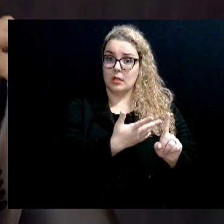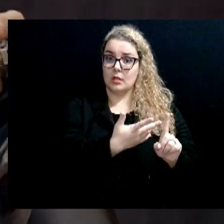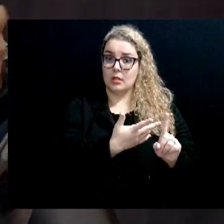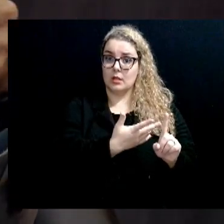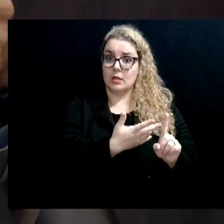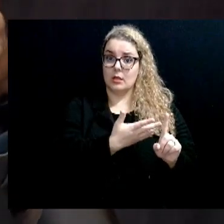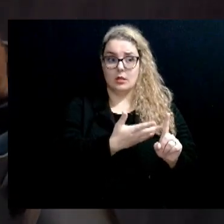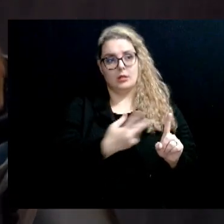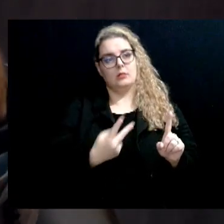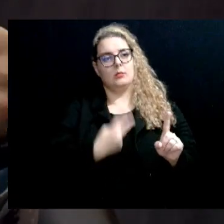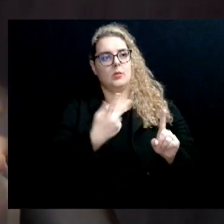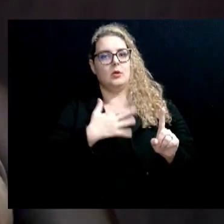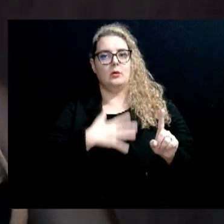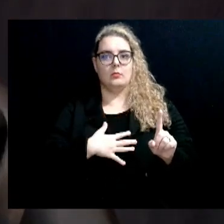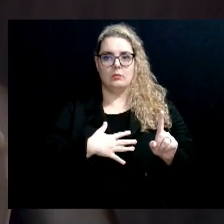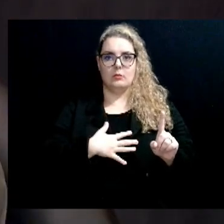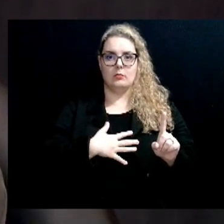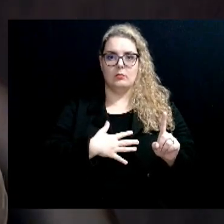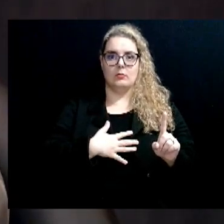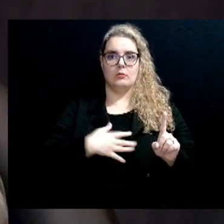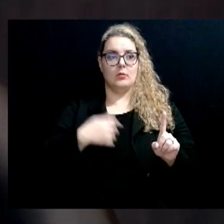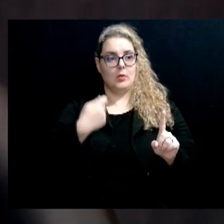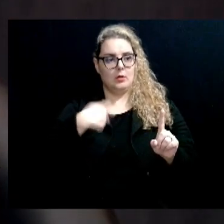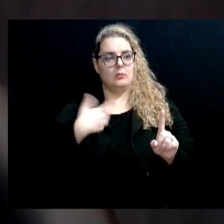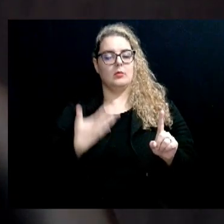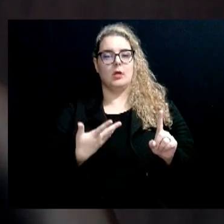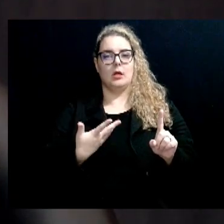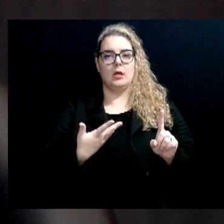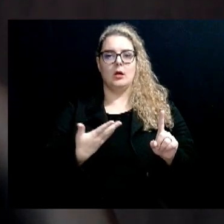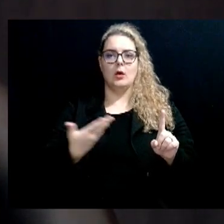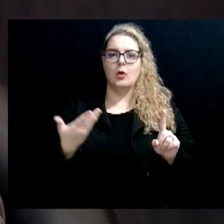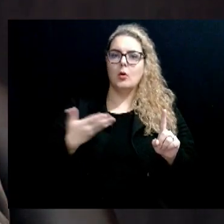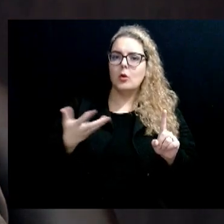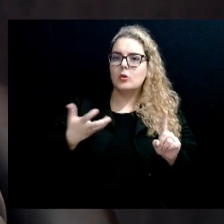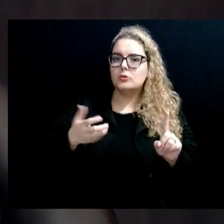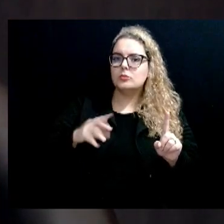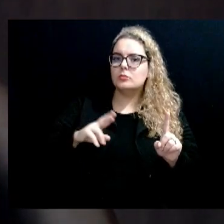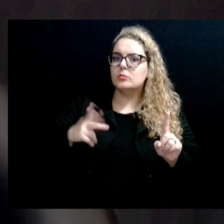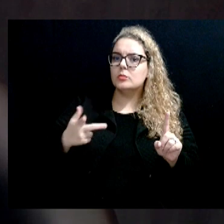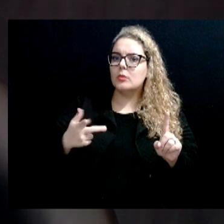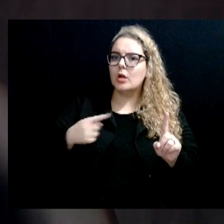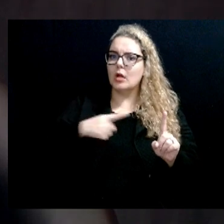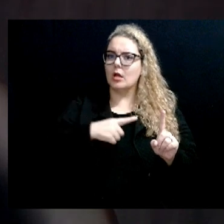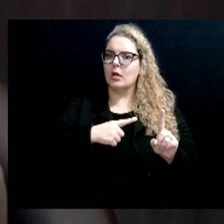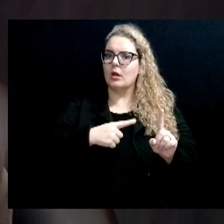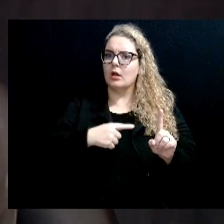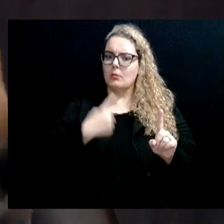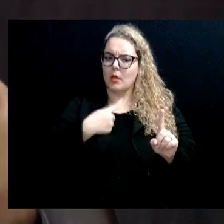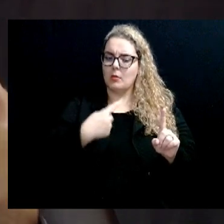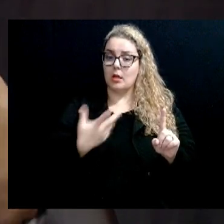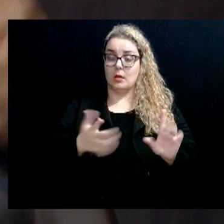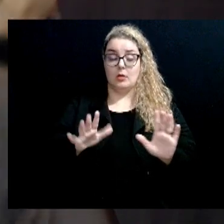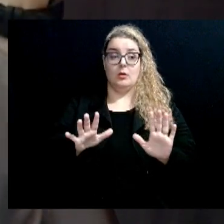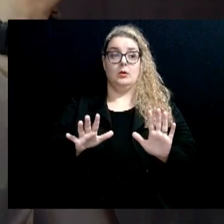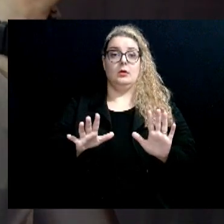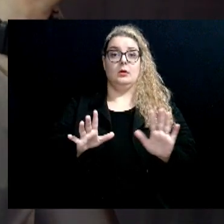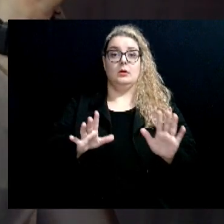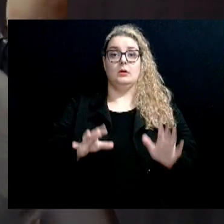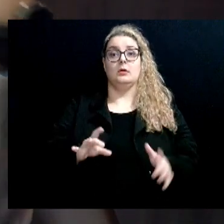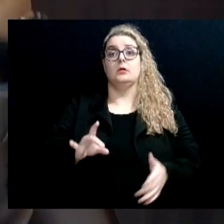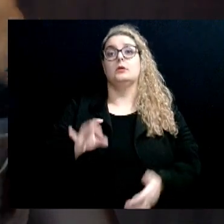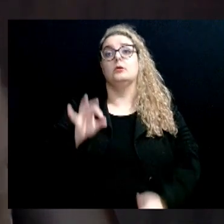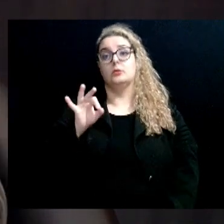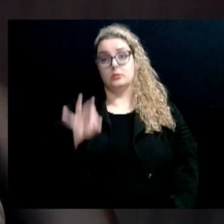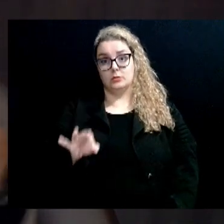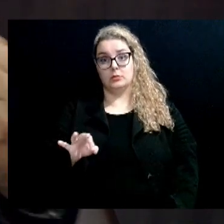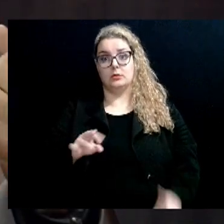sempre me deu um feedback positivo. Agora, hoje que eu queria algo diferente, ele me deu uma repreensão. Então, opa, então o certo realmente, por amor, é um falso amor.